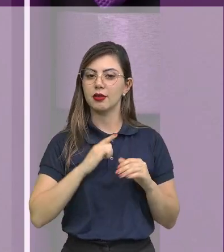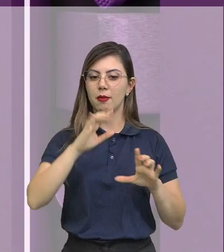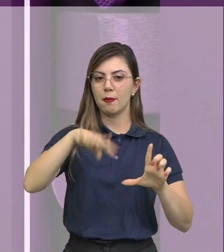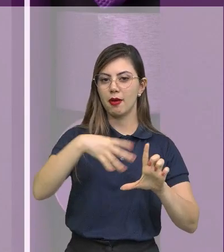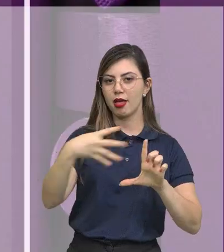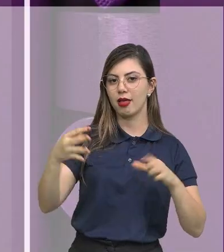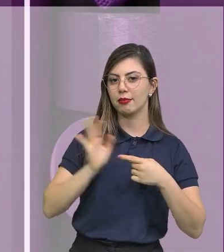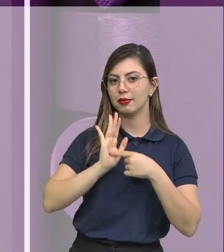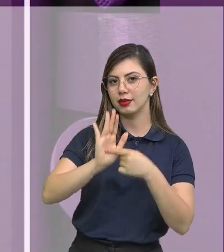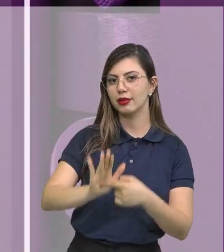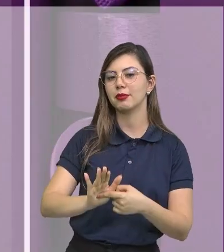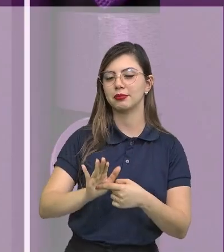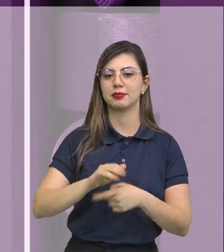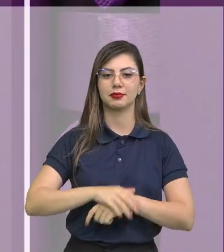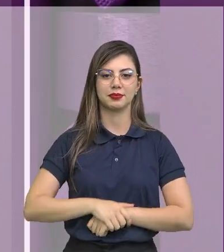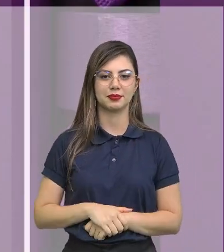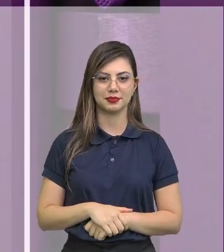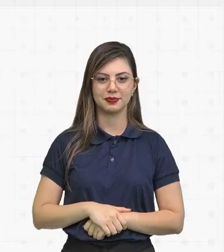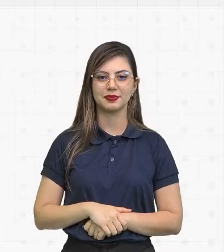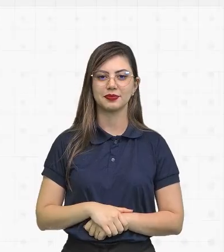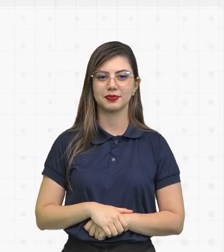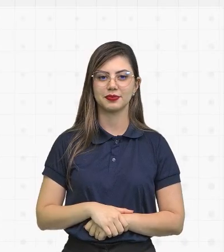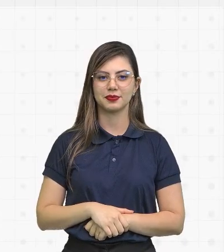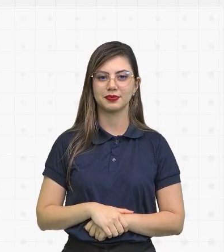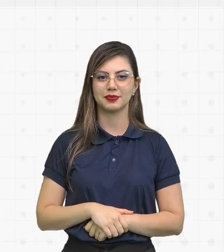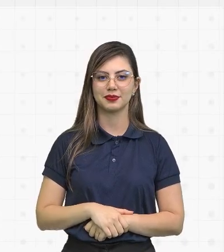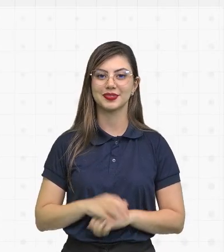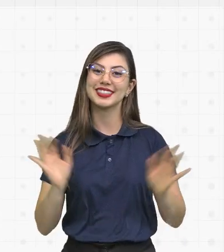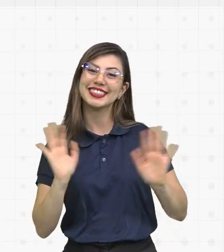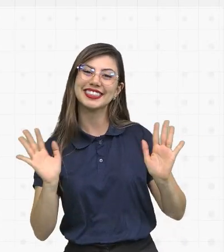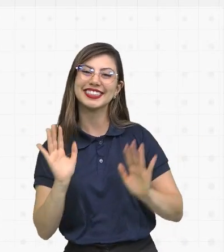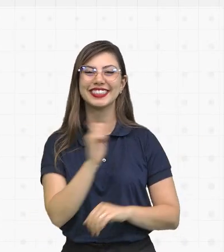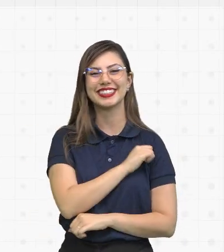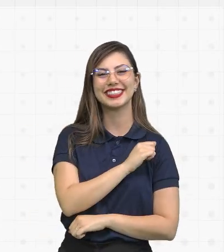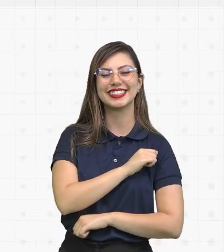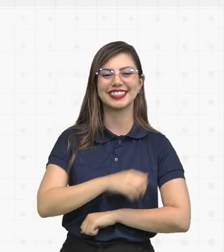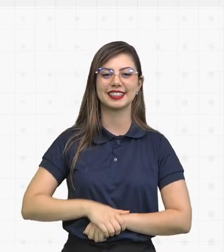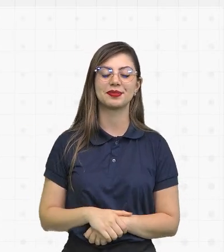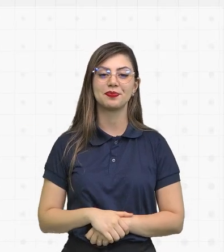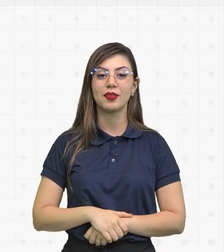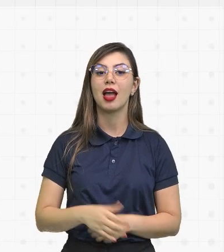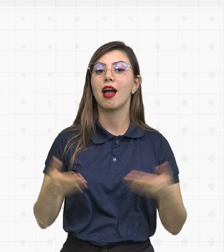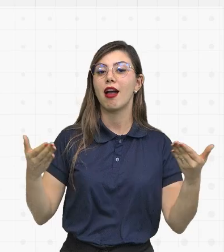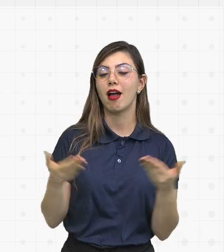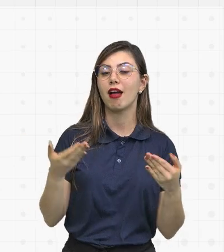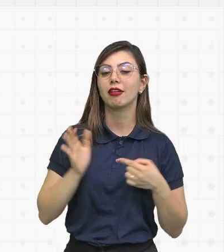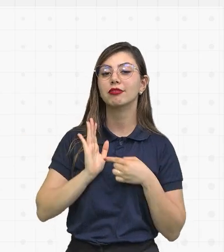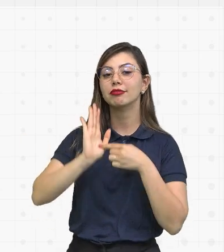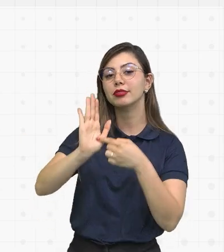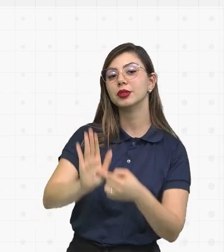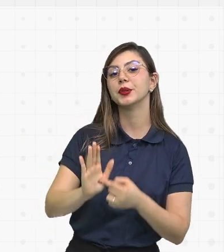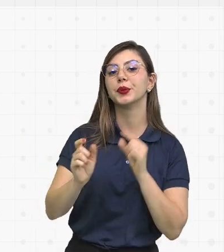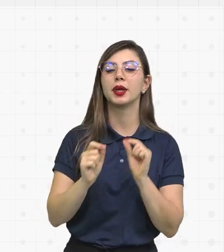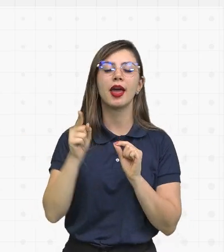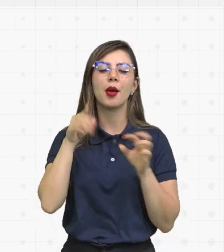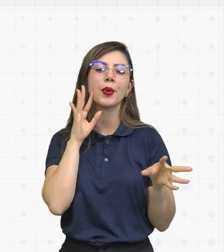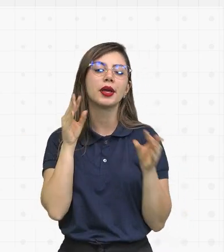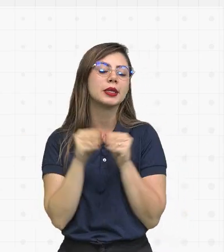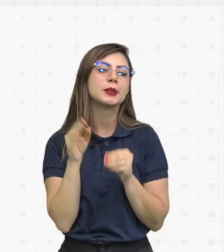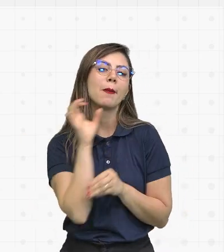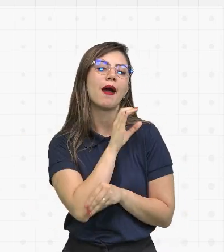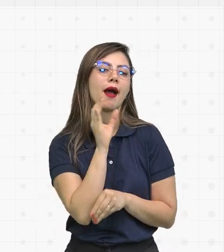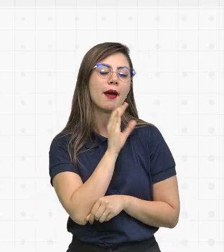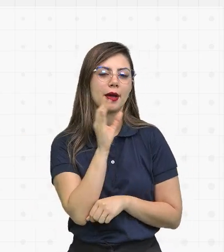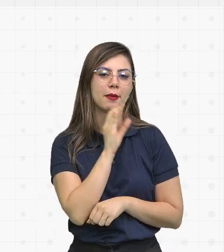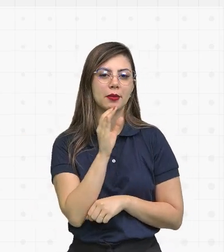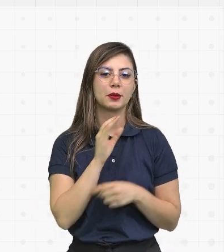para vocês, tudo bem? Vamos então assistir? Olá, estudantes! Vou apresentar a vocês um resumo rápido